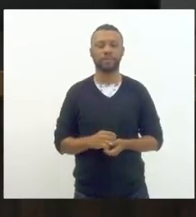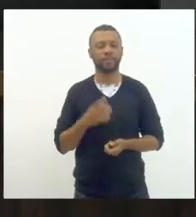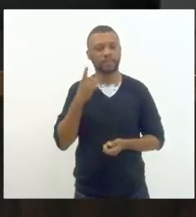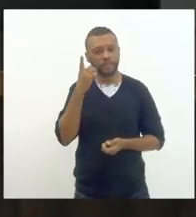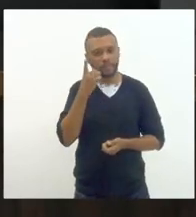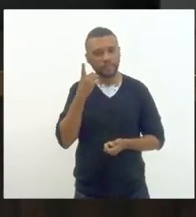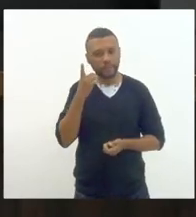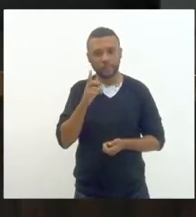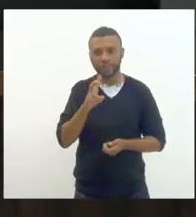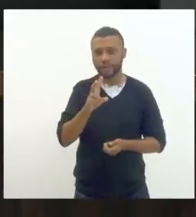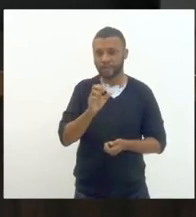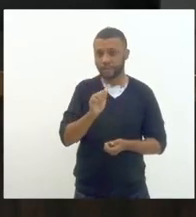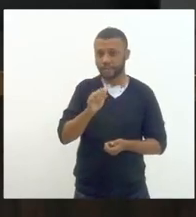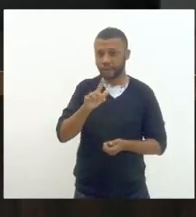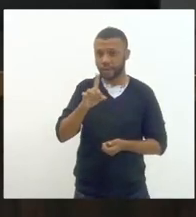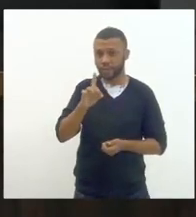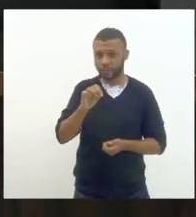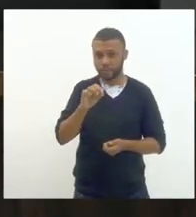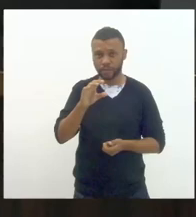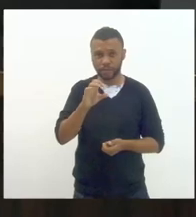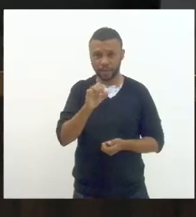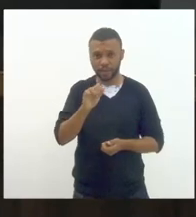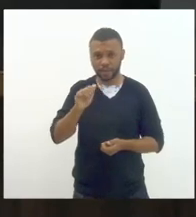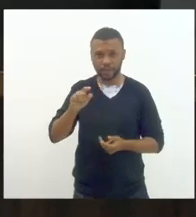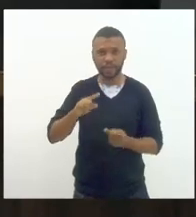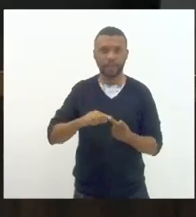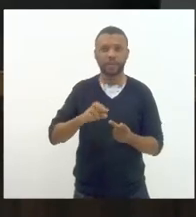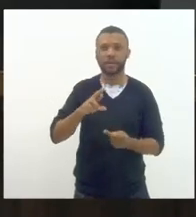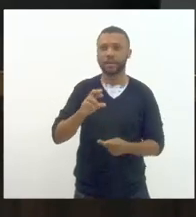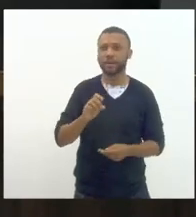Valdo Ceasa, Valdeci da Saúde, Rodrigo Bacelar,